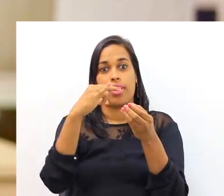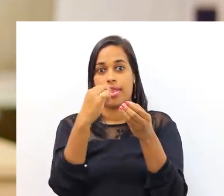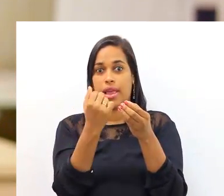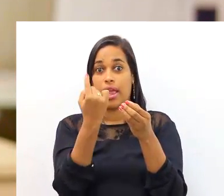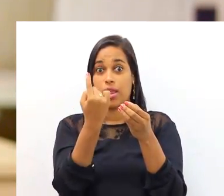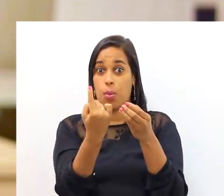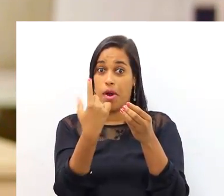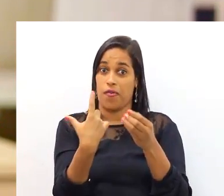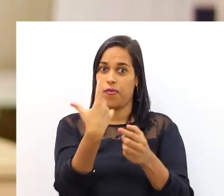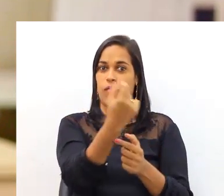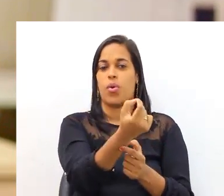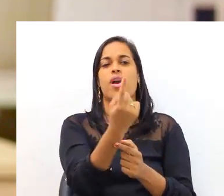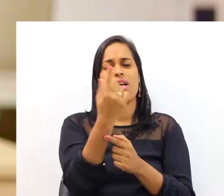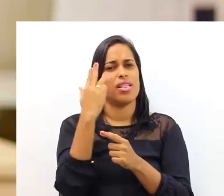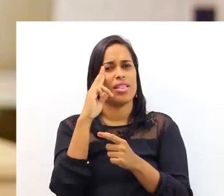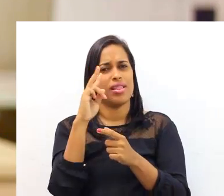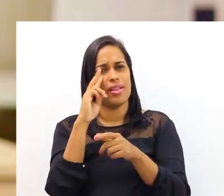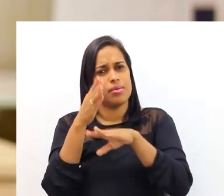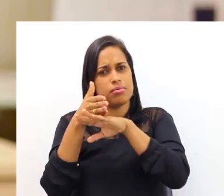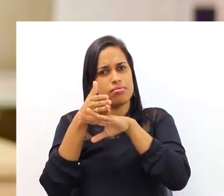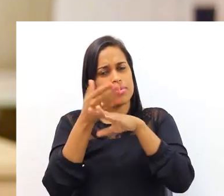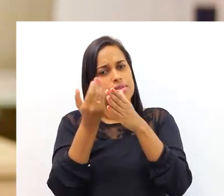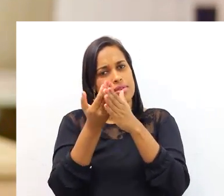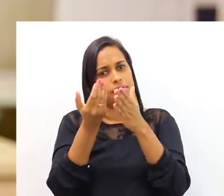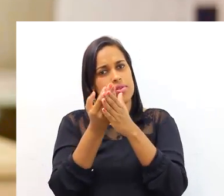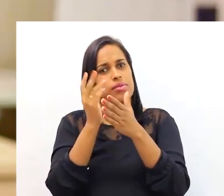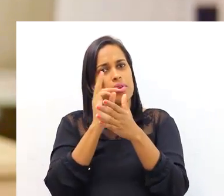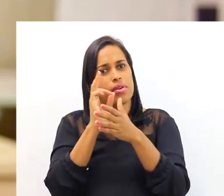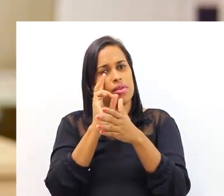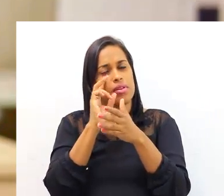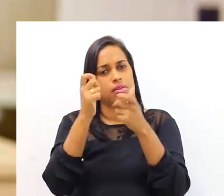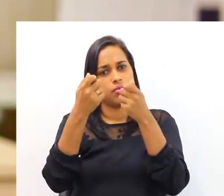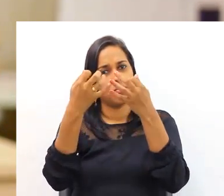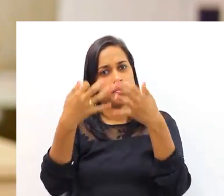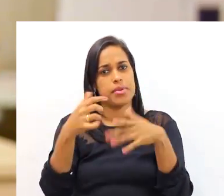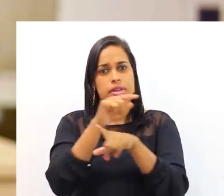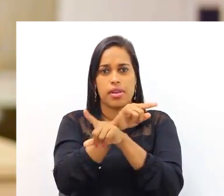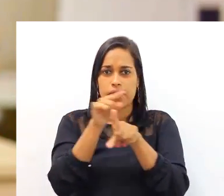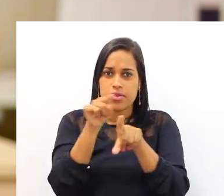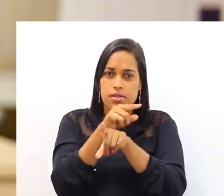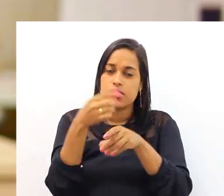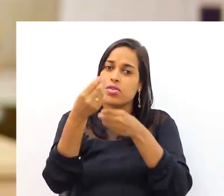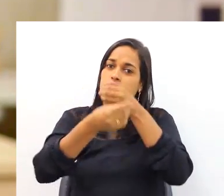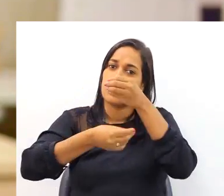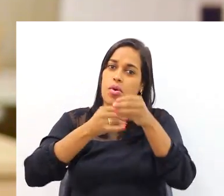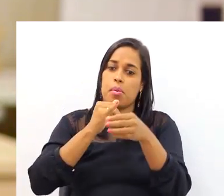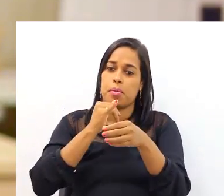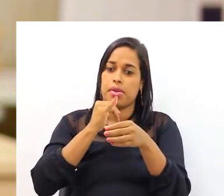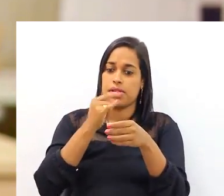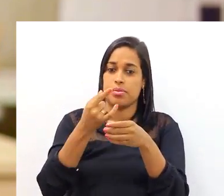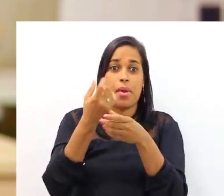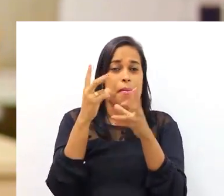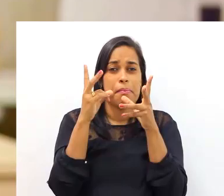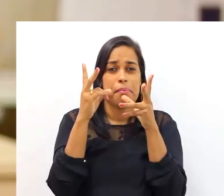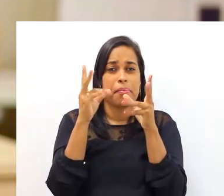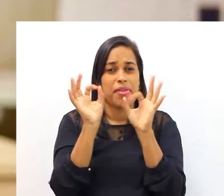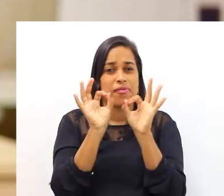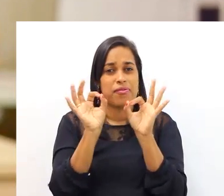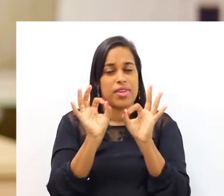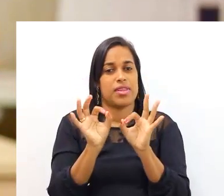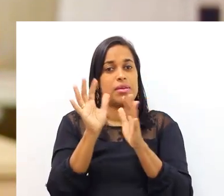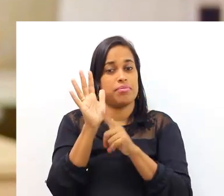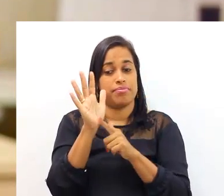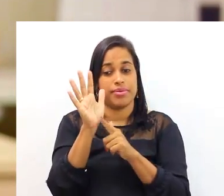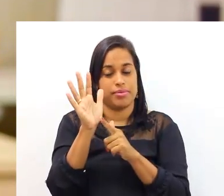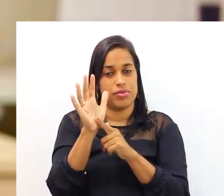fuga. Lembram na videoaula 1 que eu falei para vocês que a perspectiva com um ponto de fuga ela é perfeita para mostrar